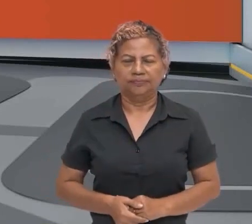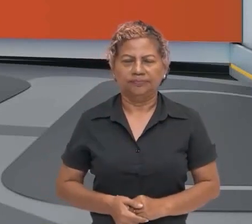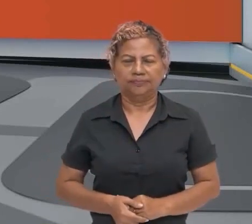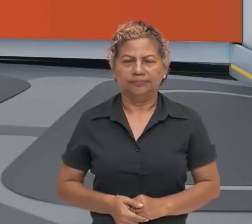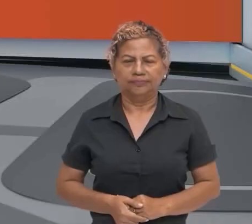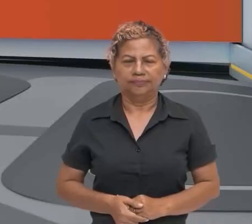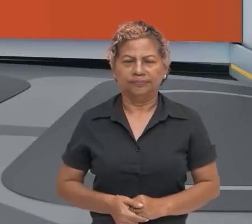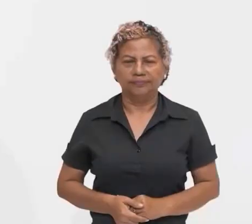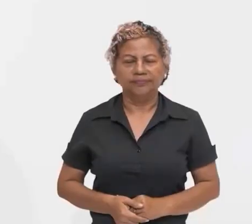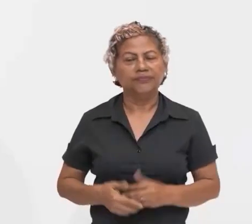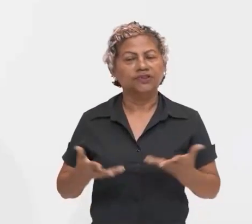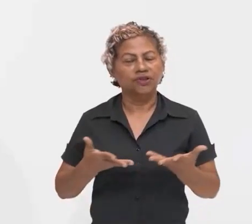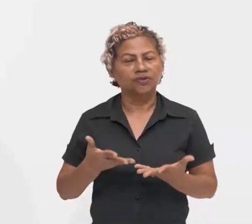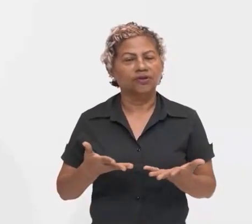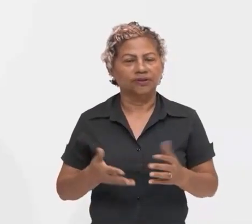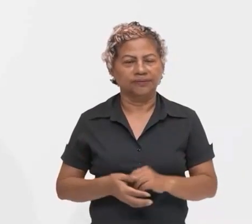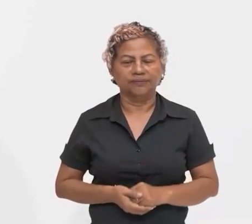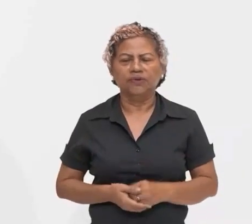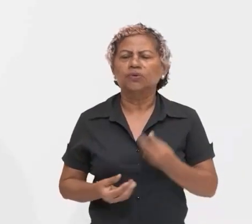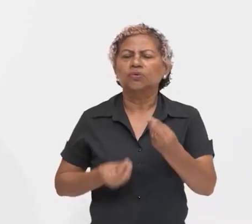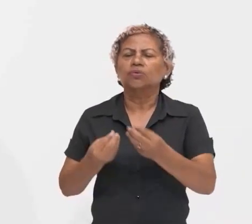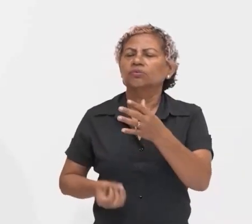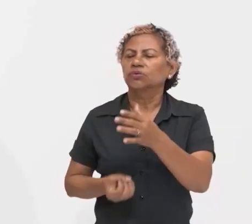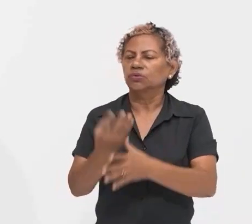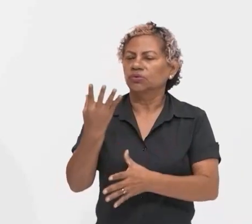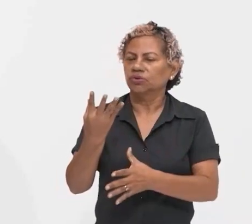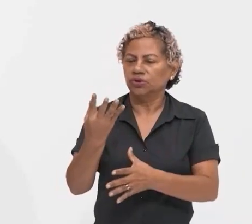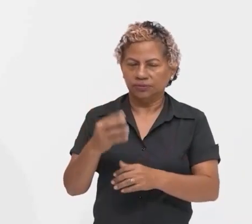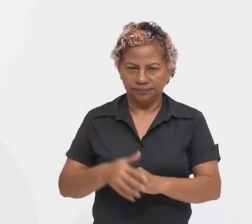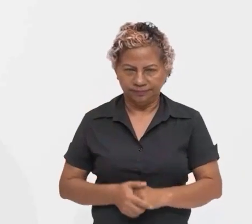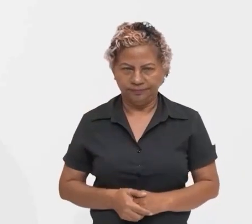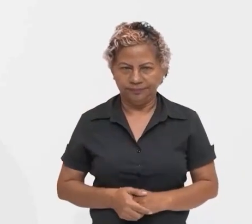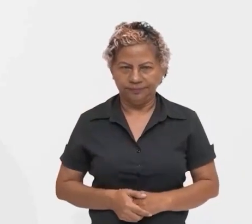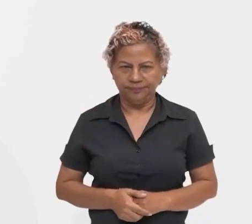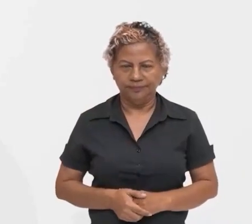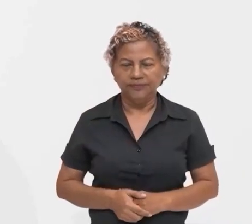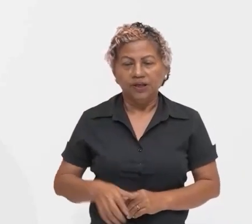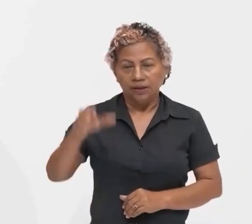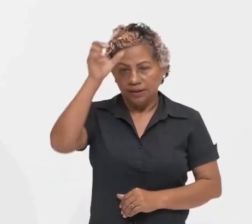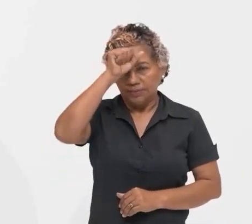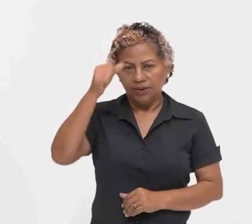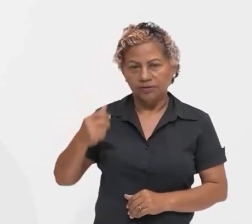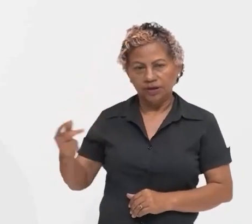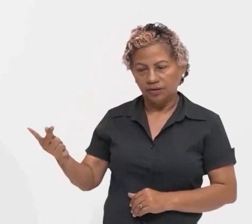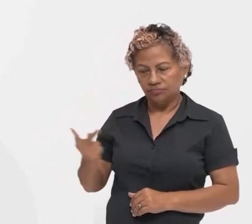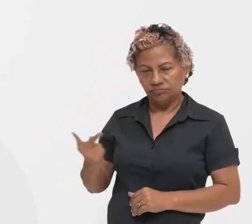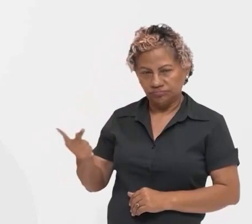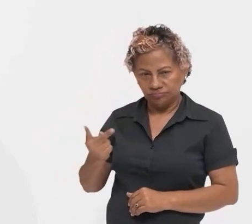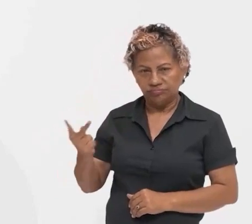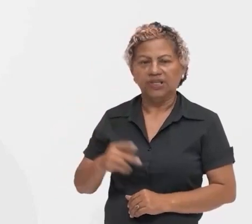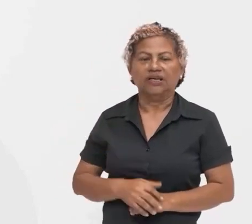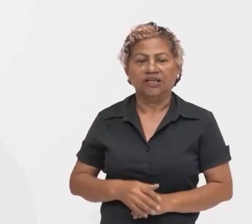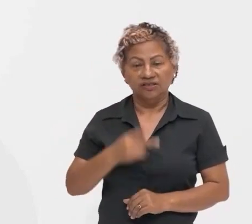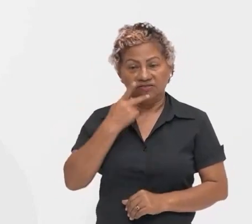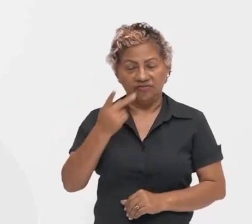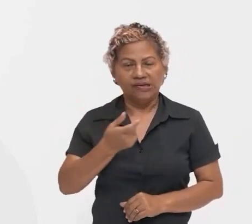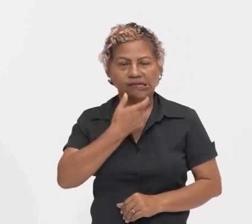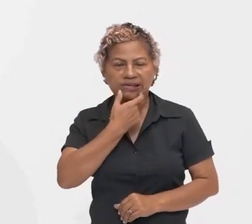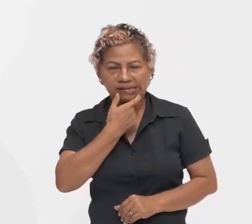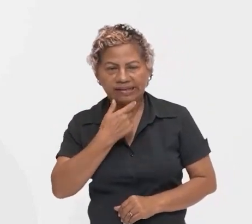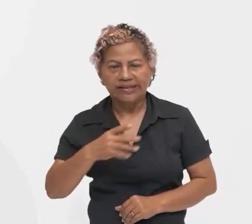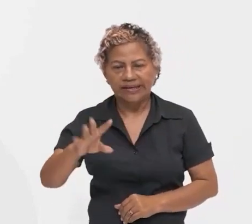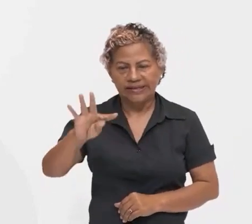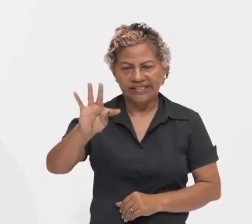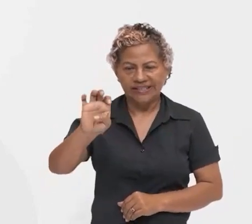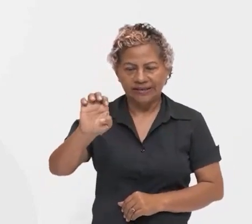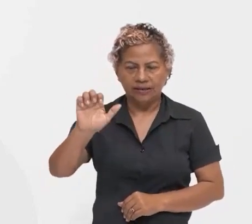E aí, vamos lá, como surgiu? Aprendizagem entre pares, ou times, né, do inglês,